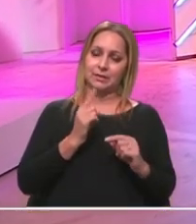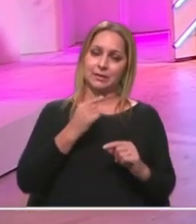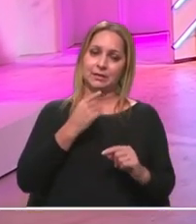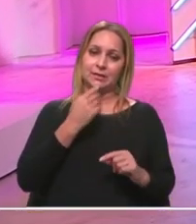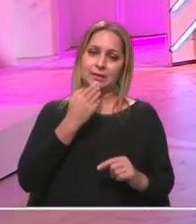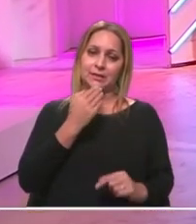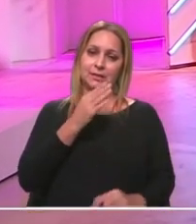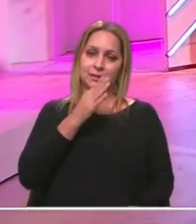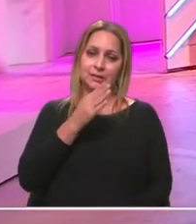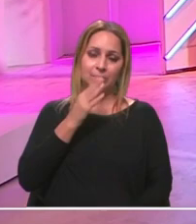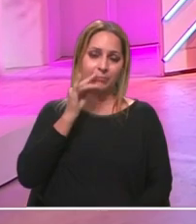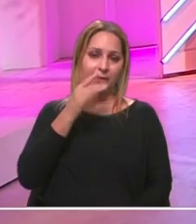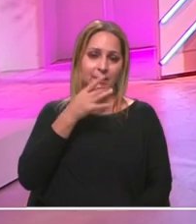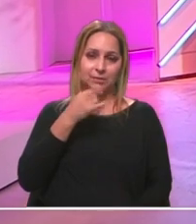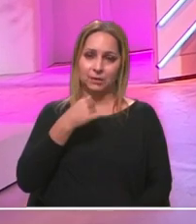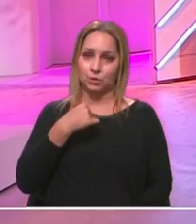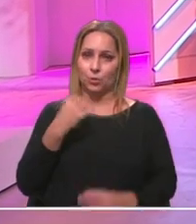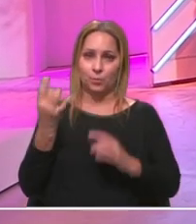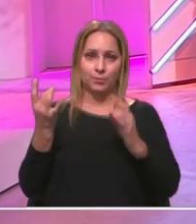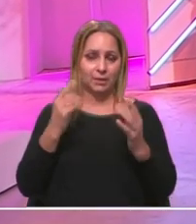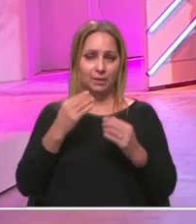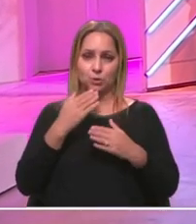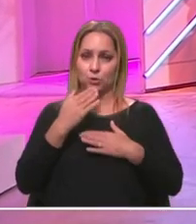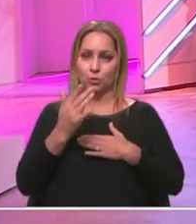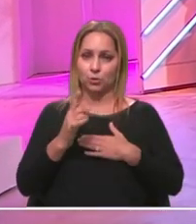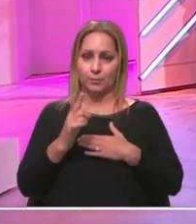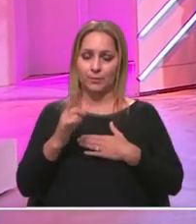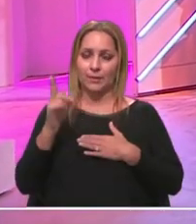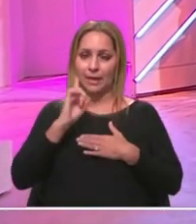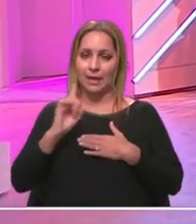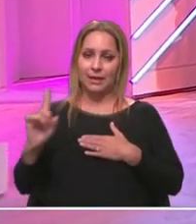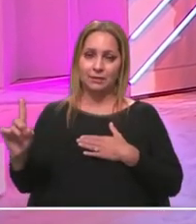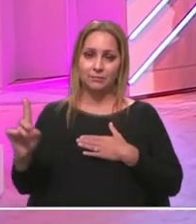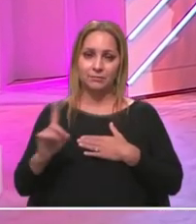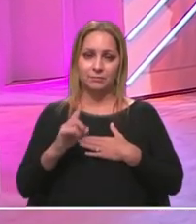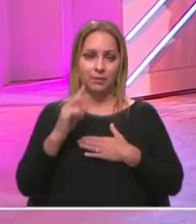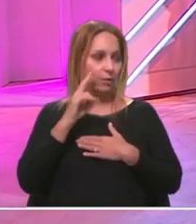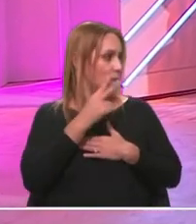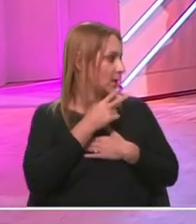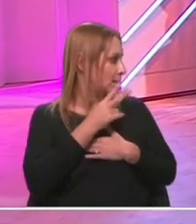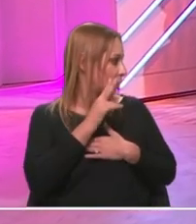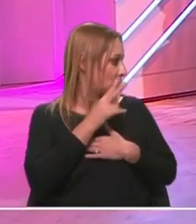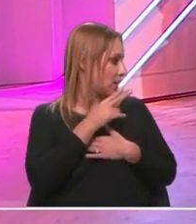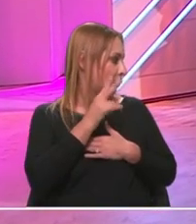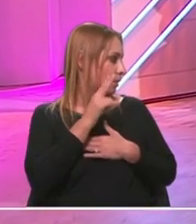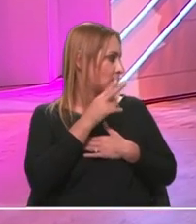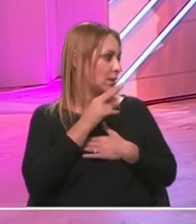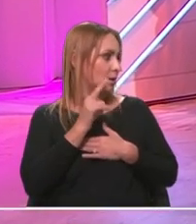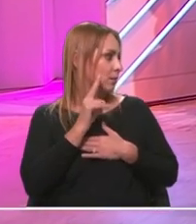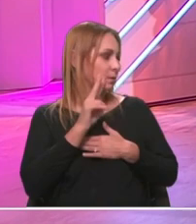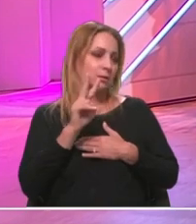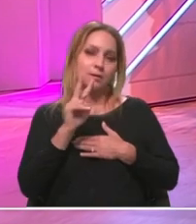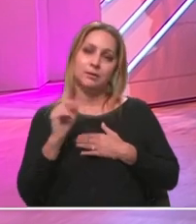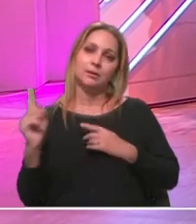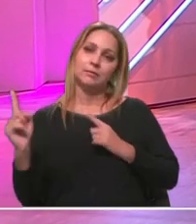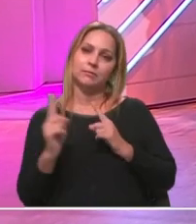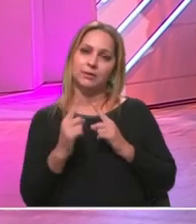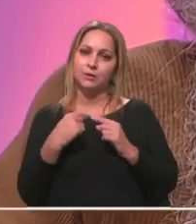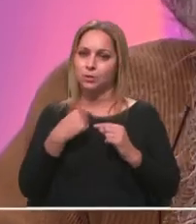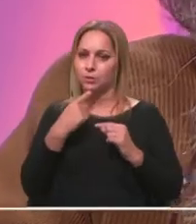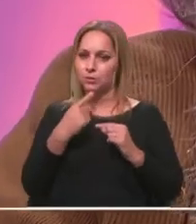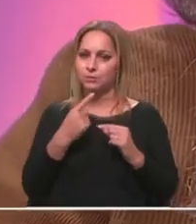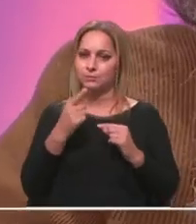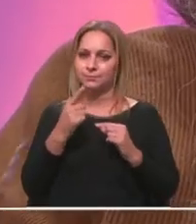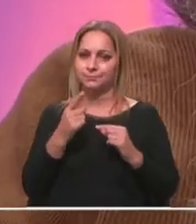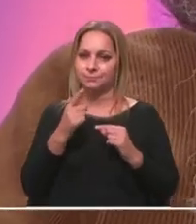tal eu eu eu não venho cá pedir brinquedos nenhuns Ah e elas ficou-se a pé de mim sempre olhar muito para trás tanto assim é que eu disse a uma